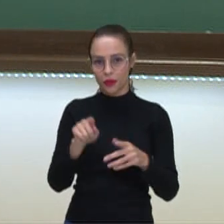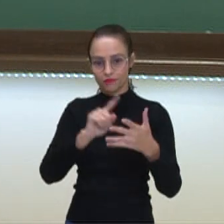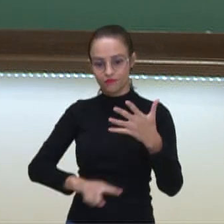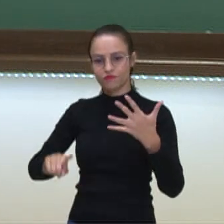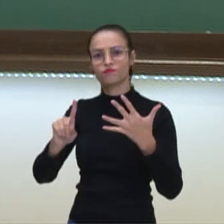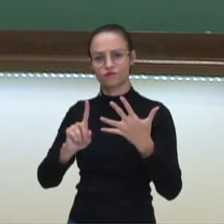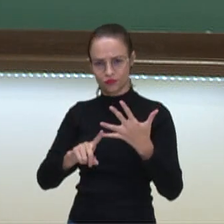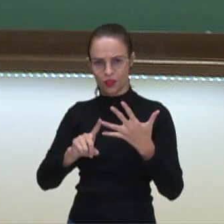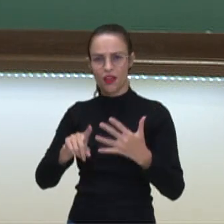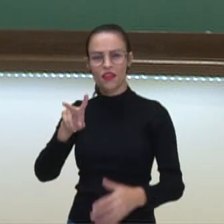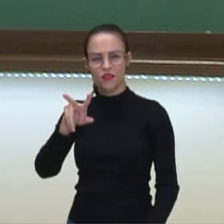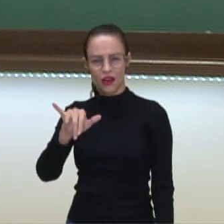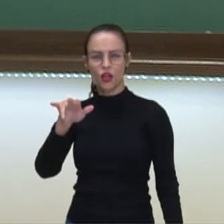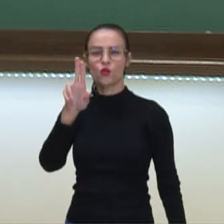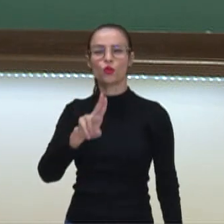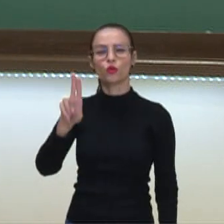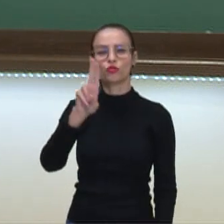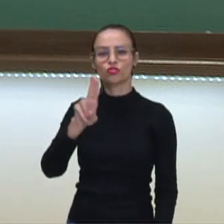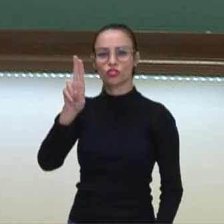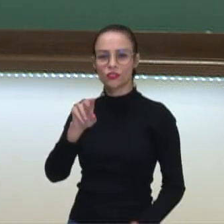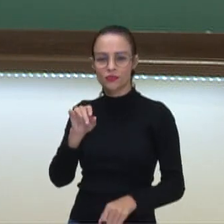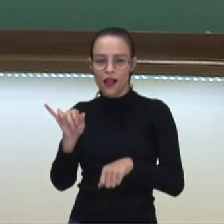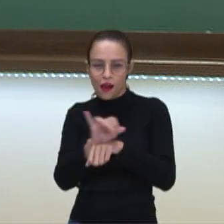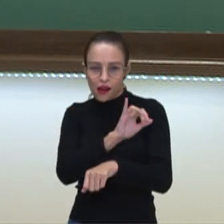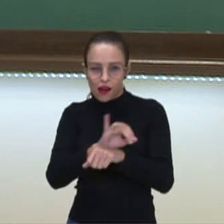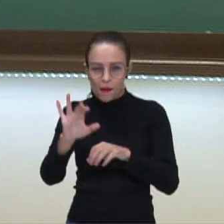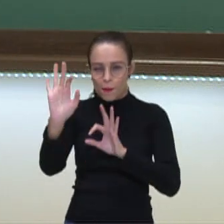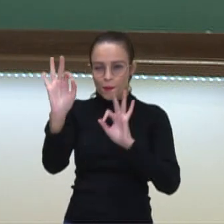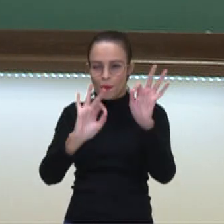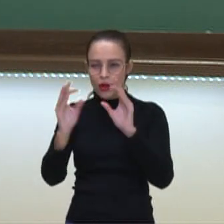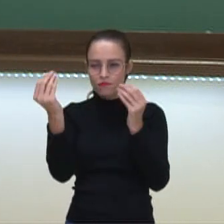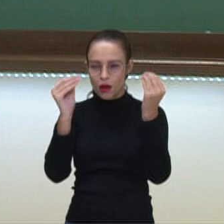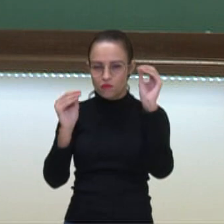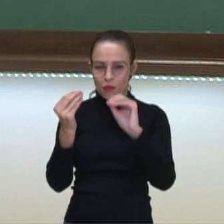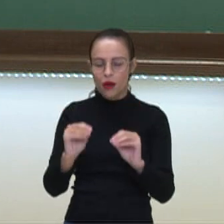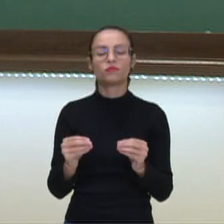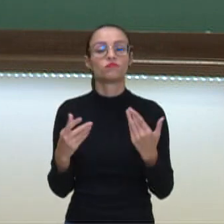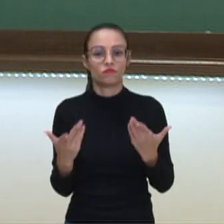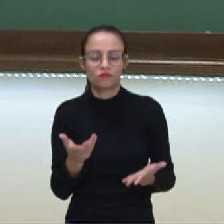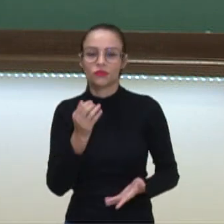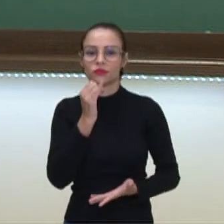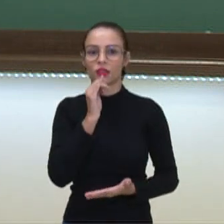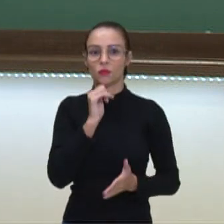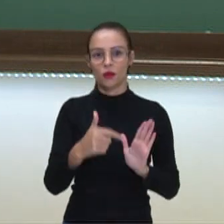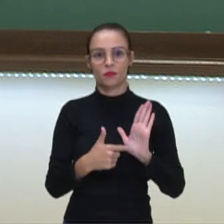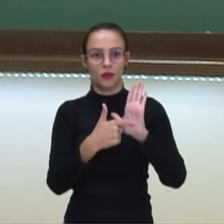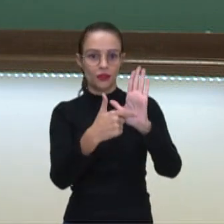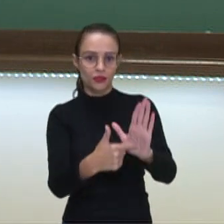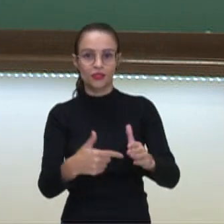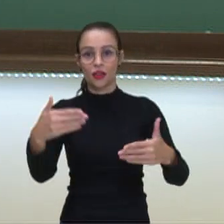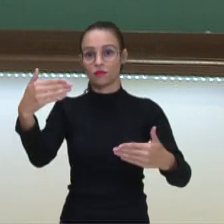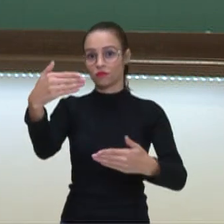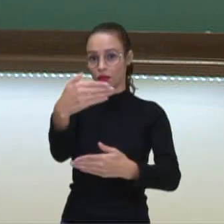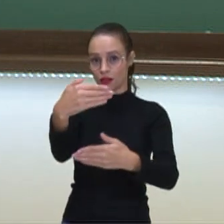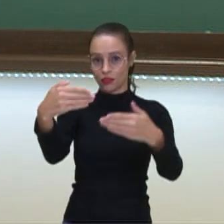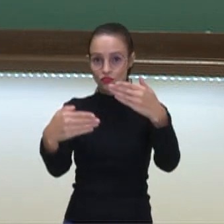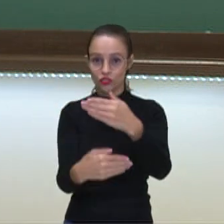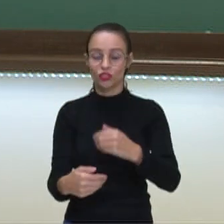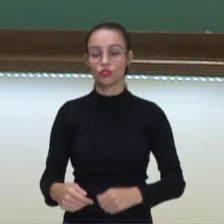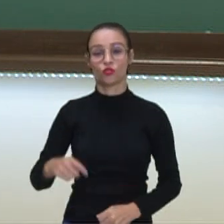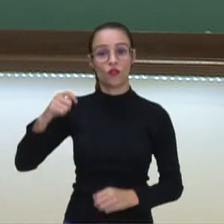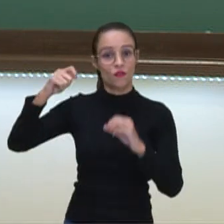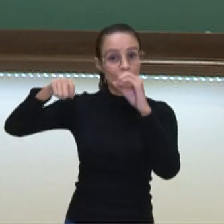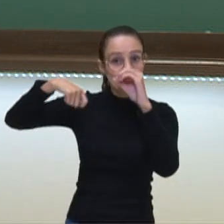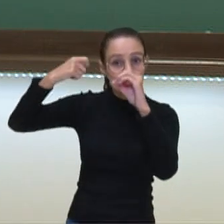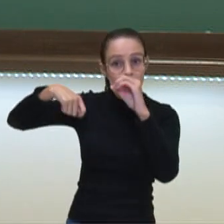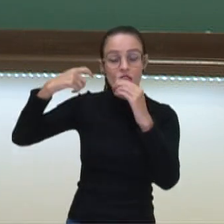efeitos nesse discurso, isso é muito importante. Quando nós nos propomos a utilizar, né, uma apresentação de PowerPoint, um vídeo, né,